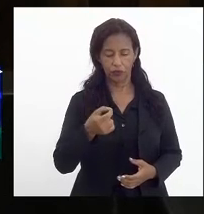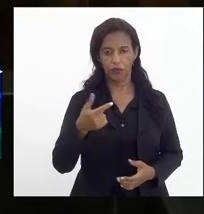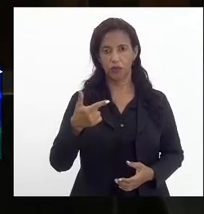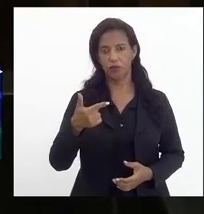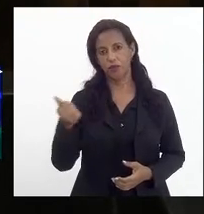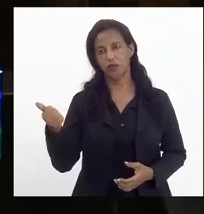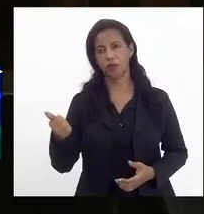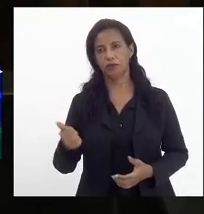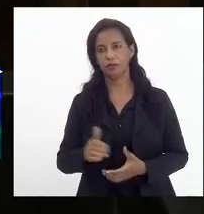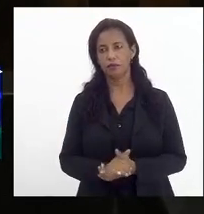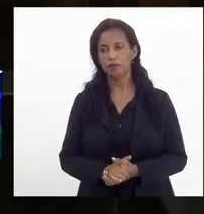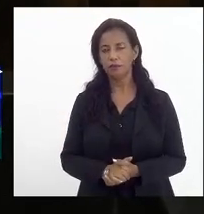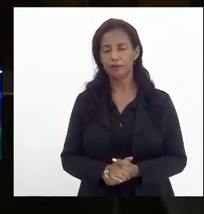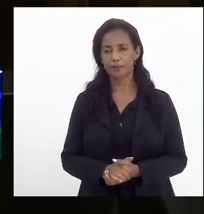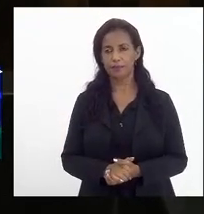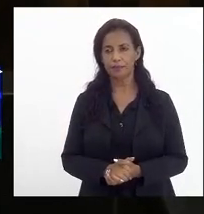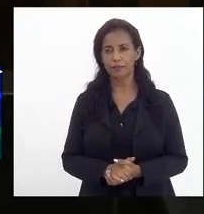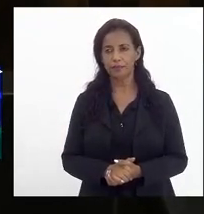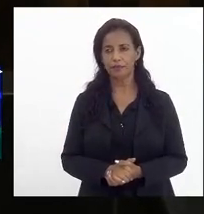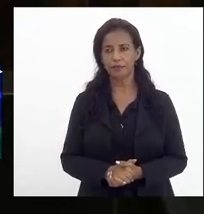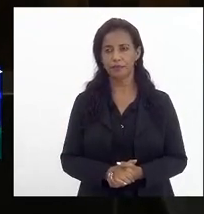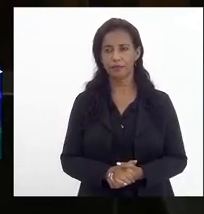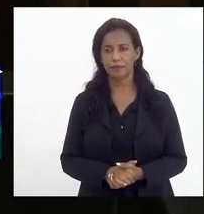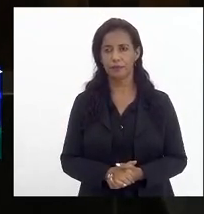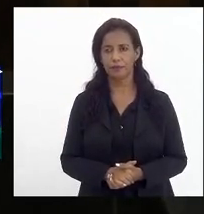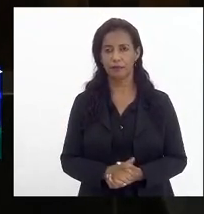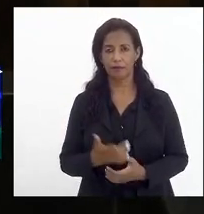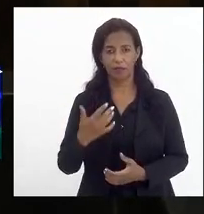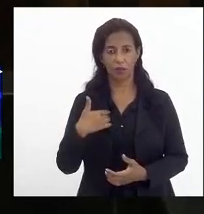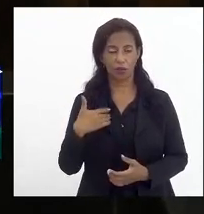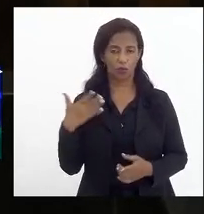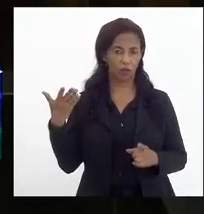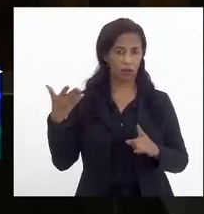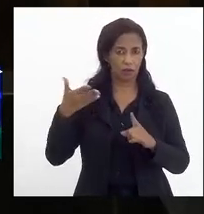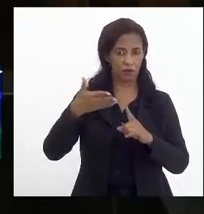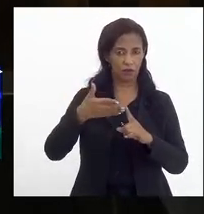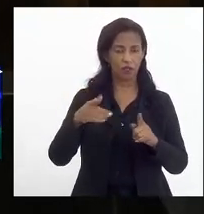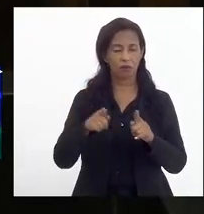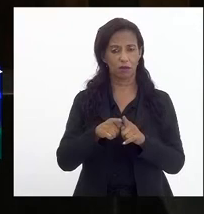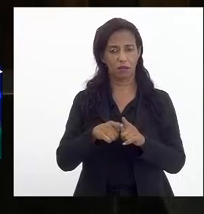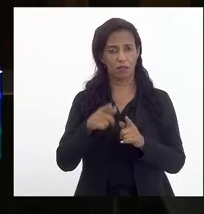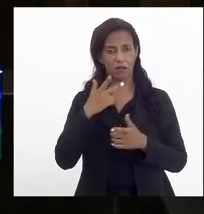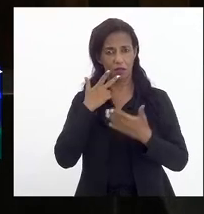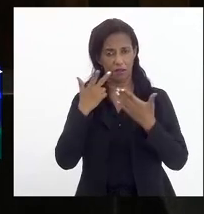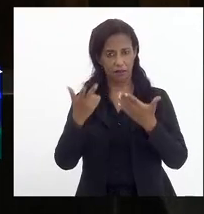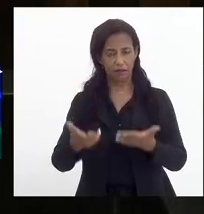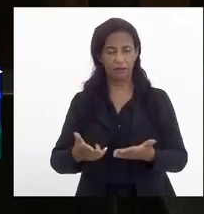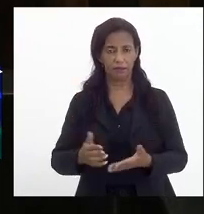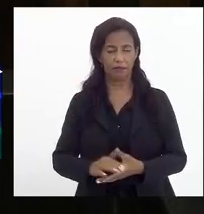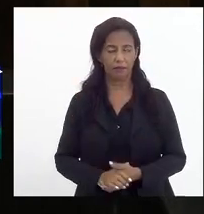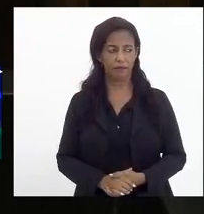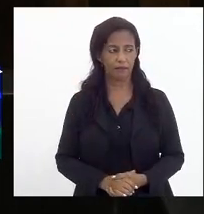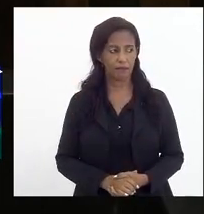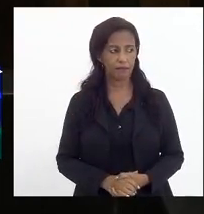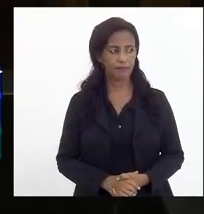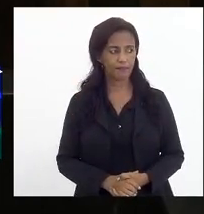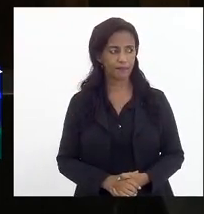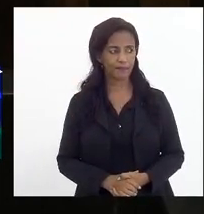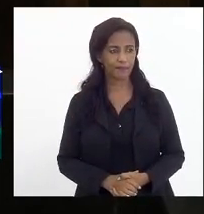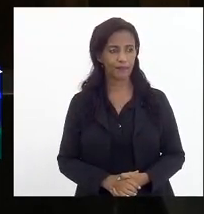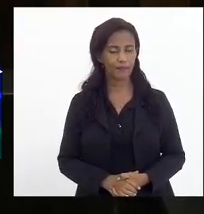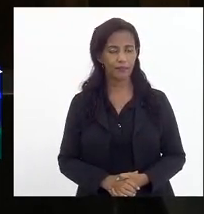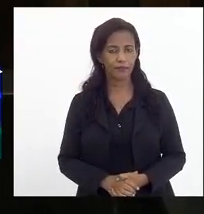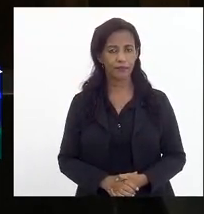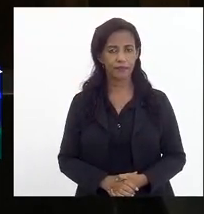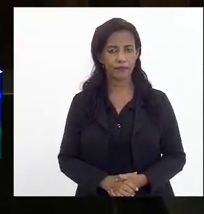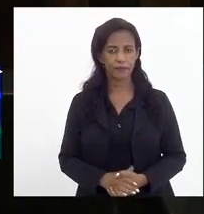92021 e tô me referindo a essa questão E por